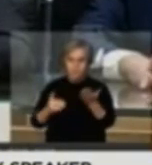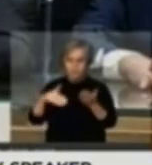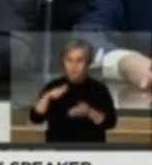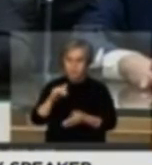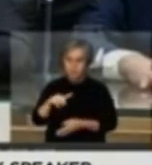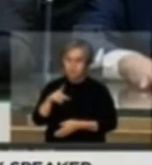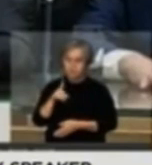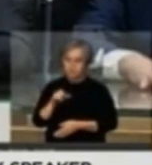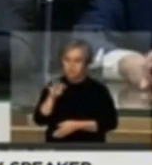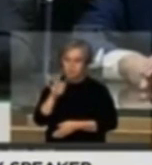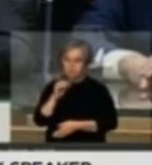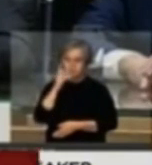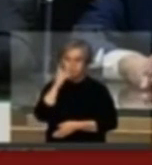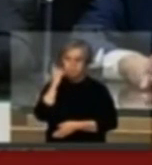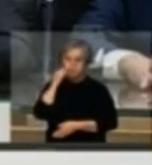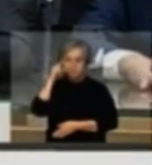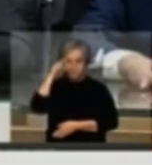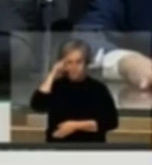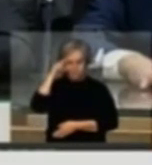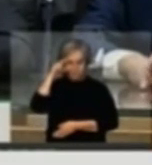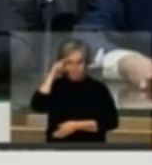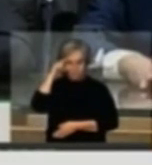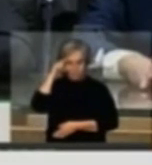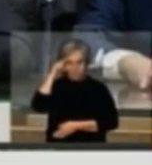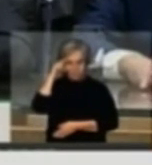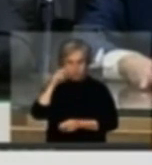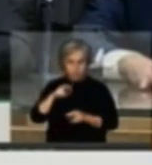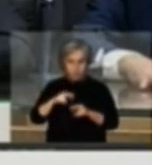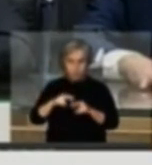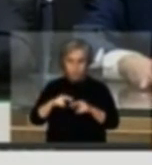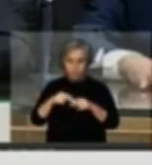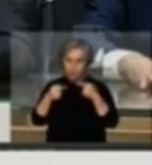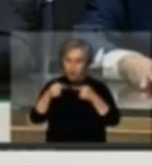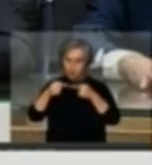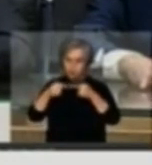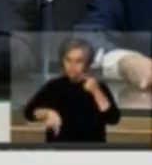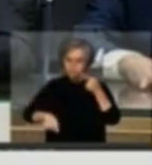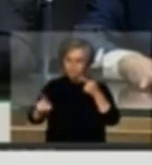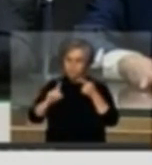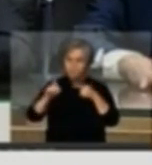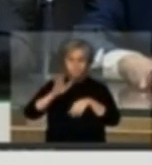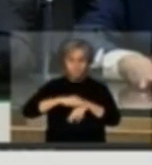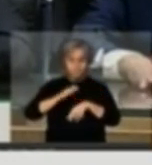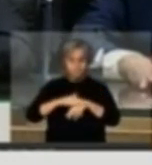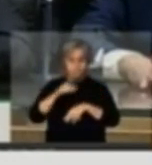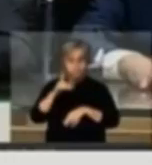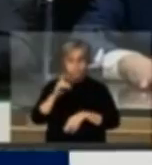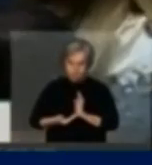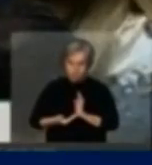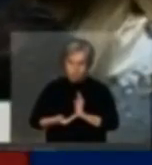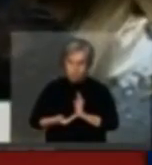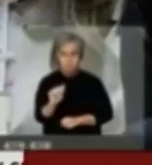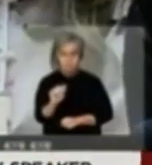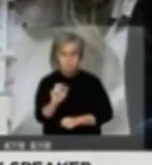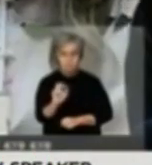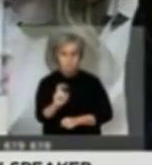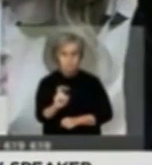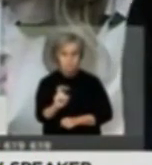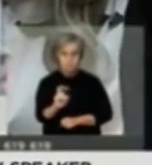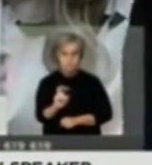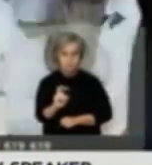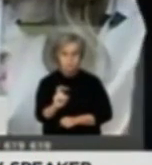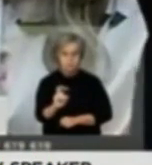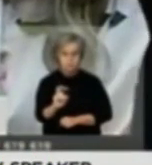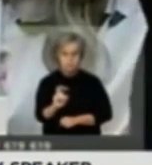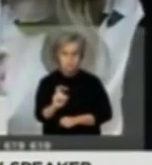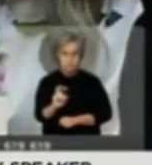mandato parlamentar do deputado Eduardo Cunha, por conduta incompatível com o decoro parlamentar. A